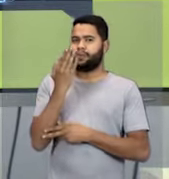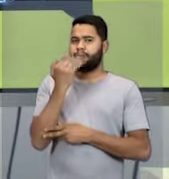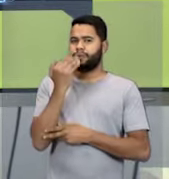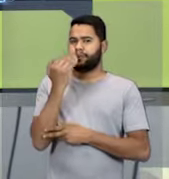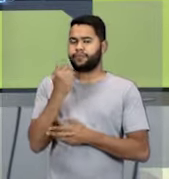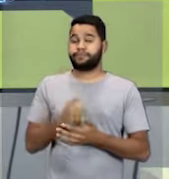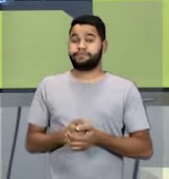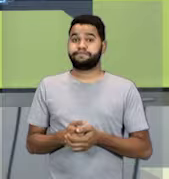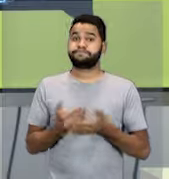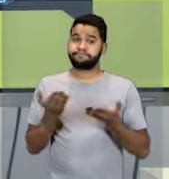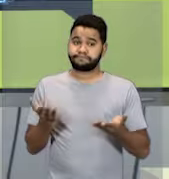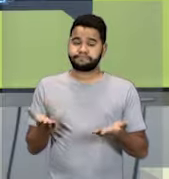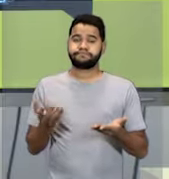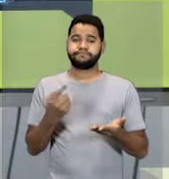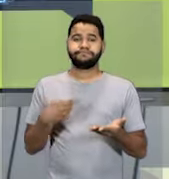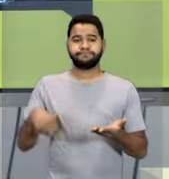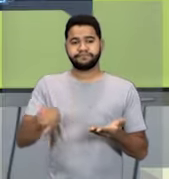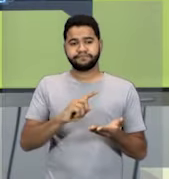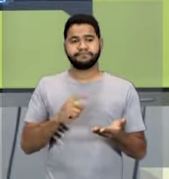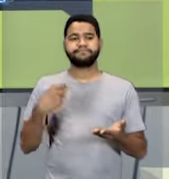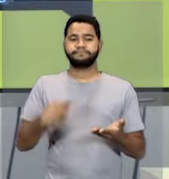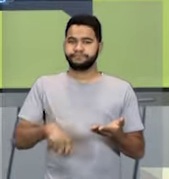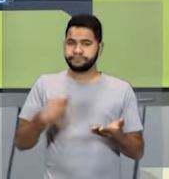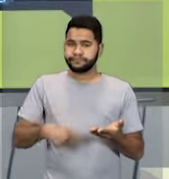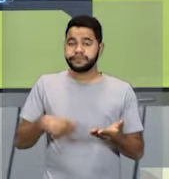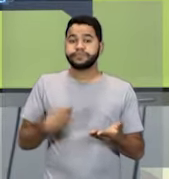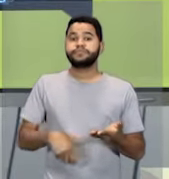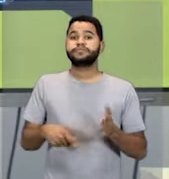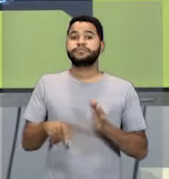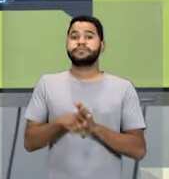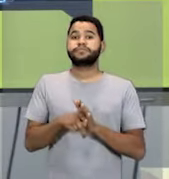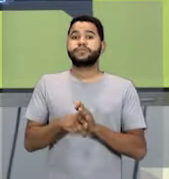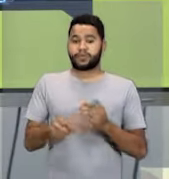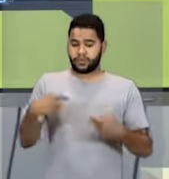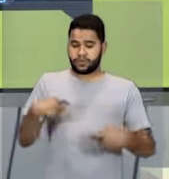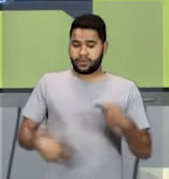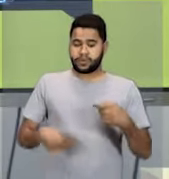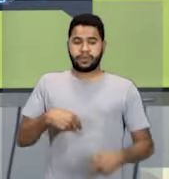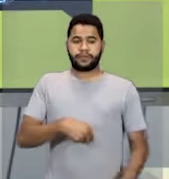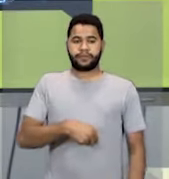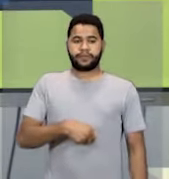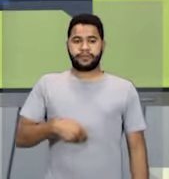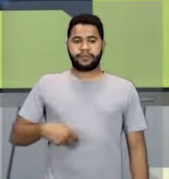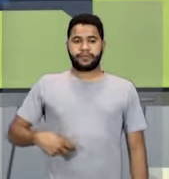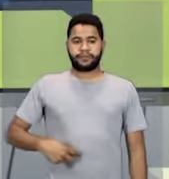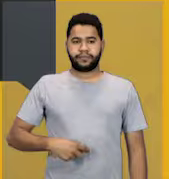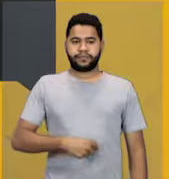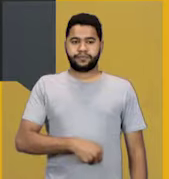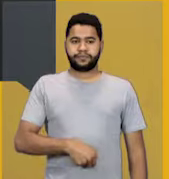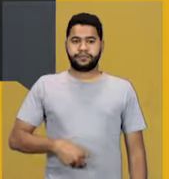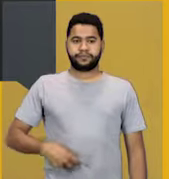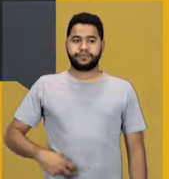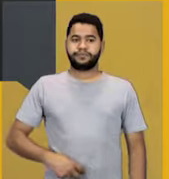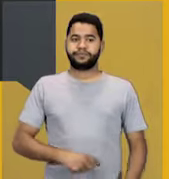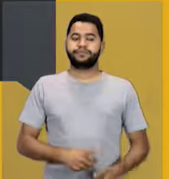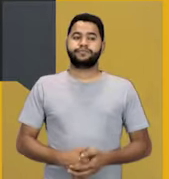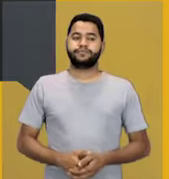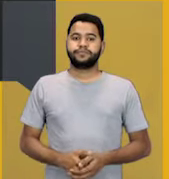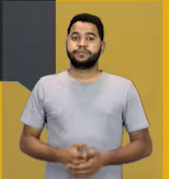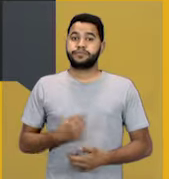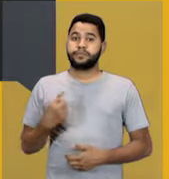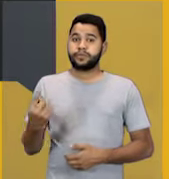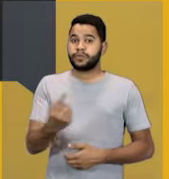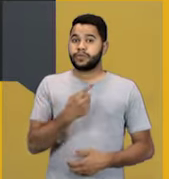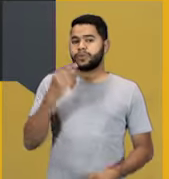alimentos. Então, nós precisamos do sistema digestório. Nós temos que